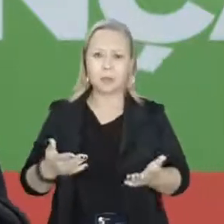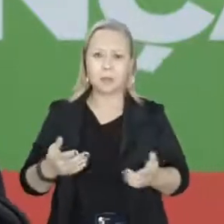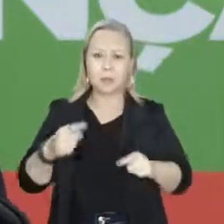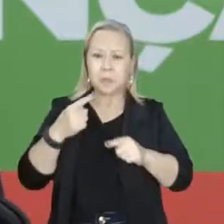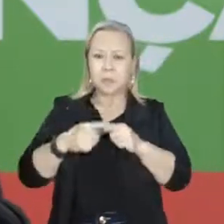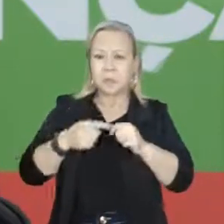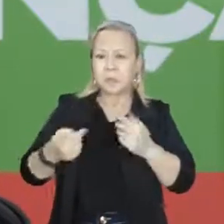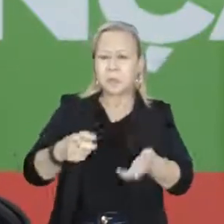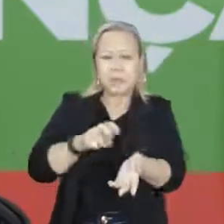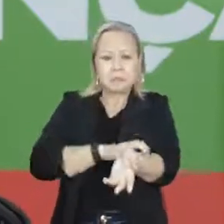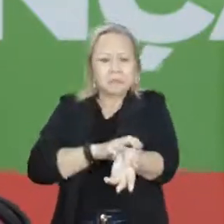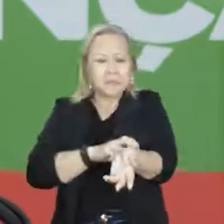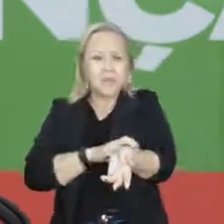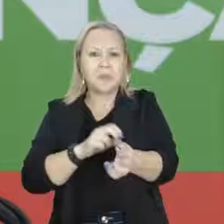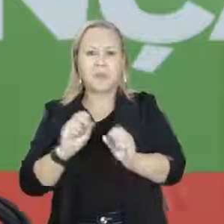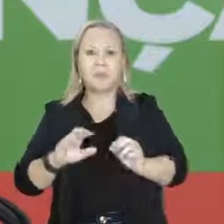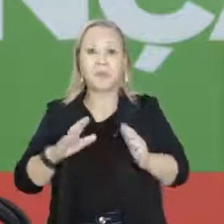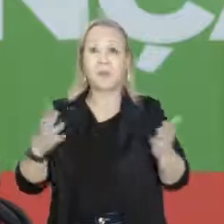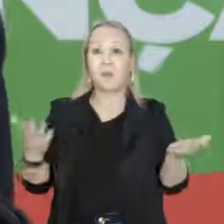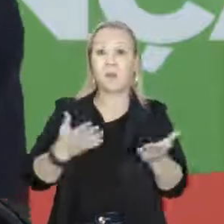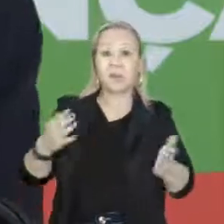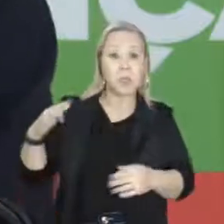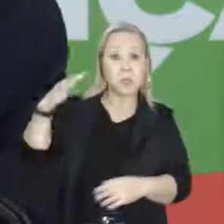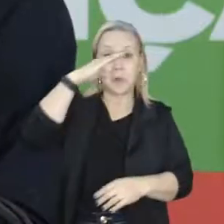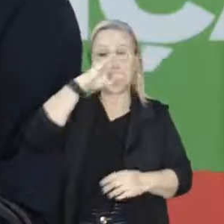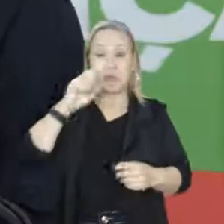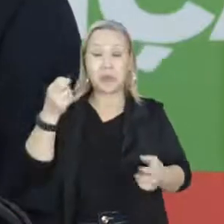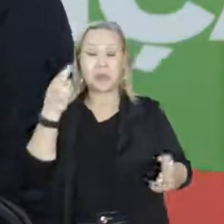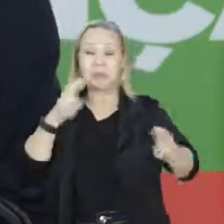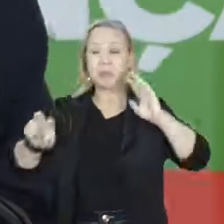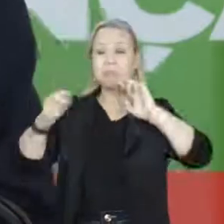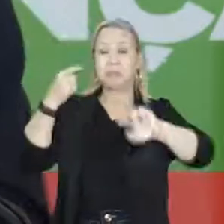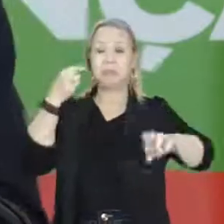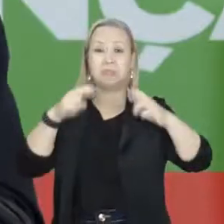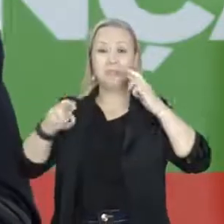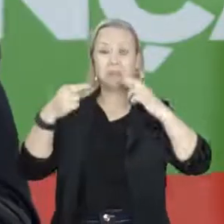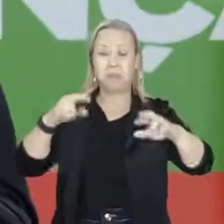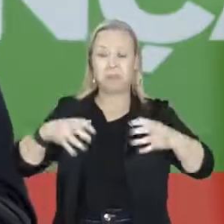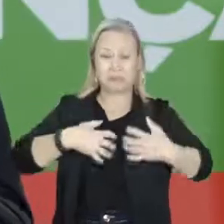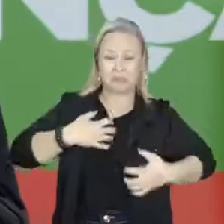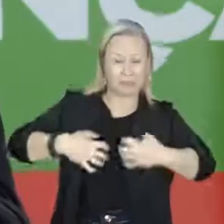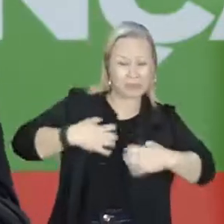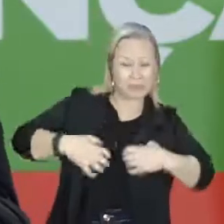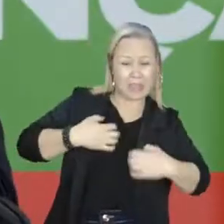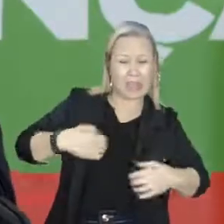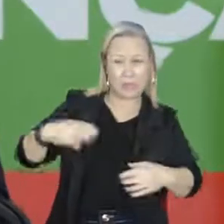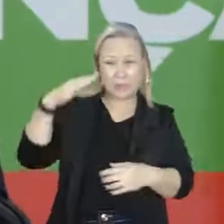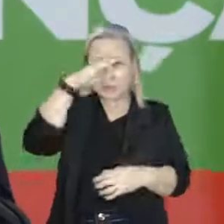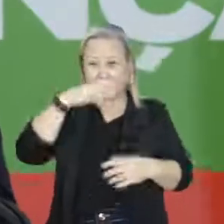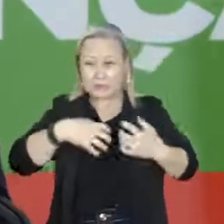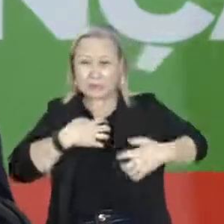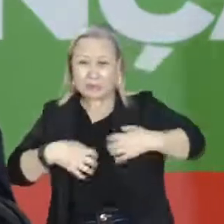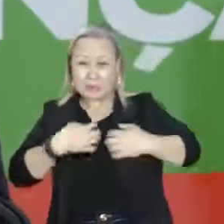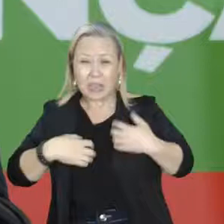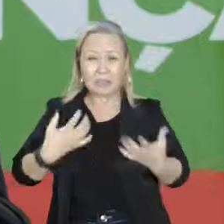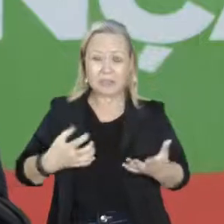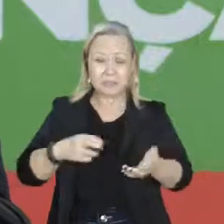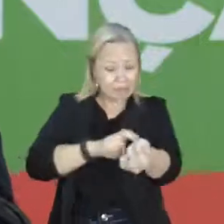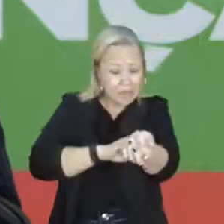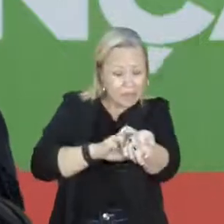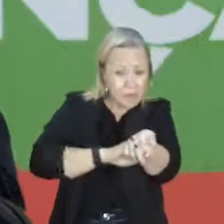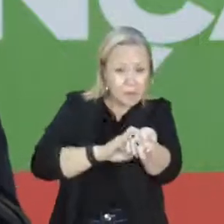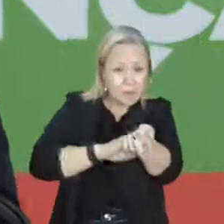sei que ele me xingou. Hoje eu sei que ele está irritado, que ele está nervoso. E ele tem que aprender uma lição de